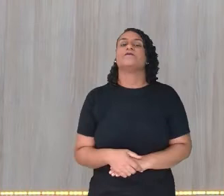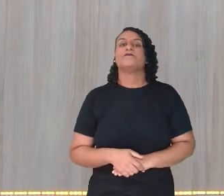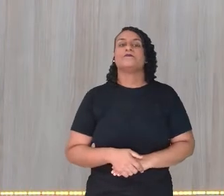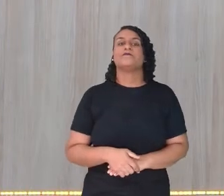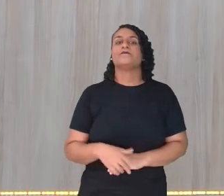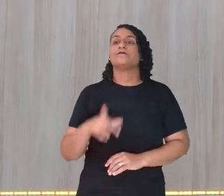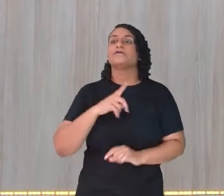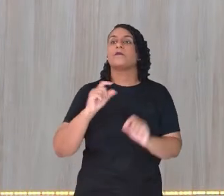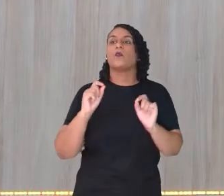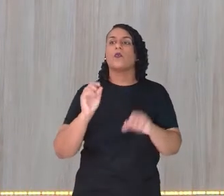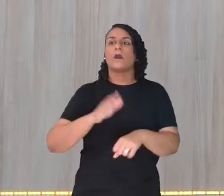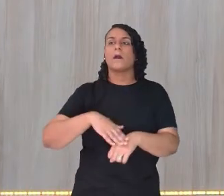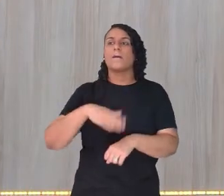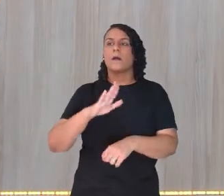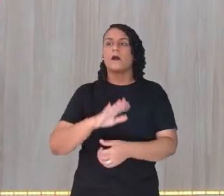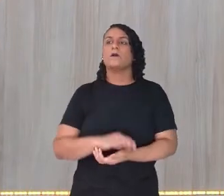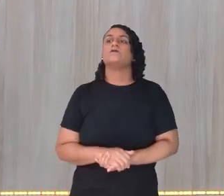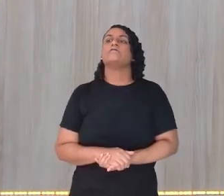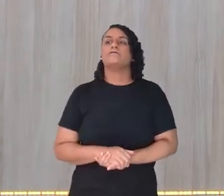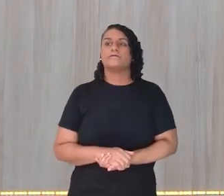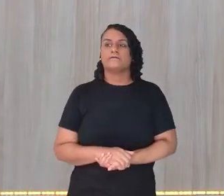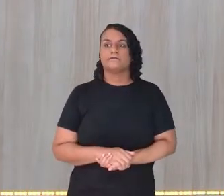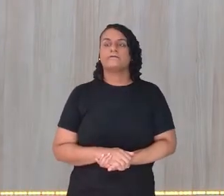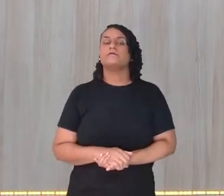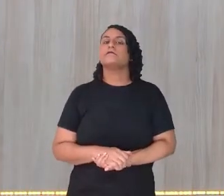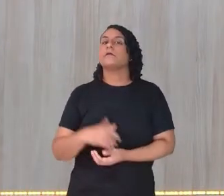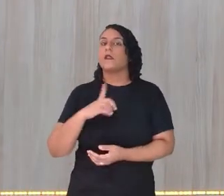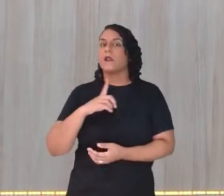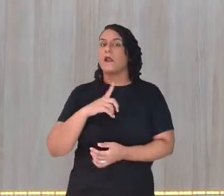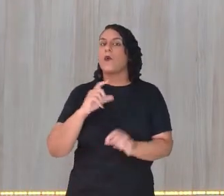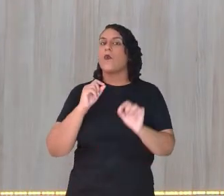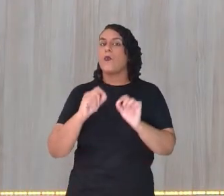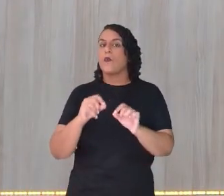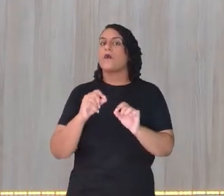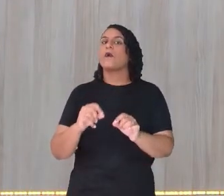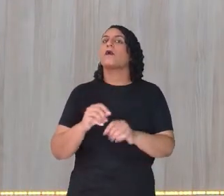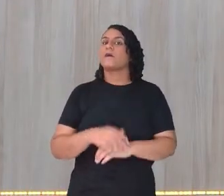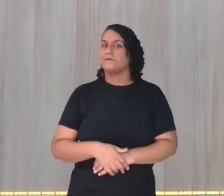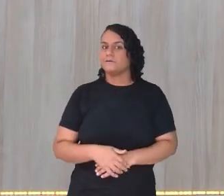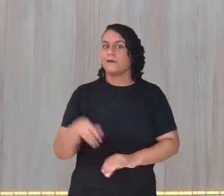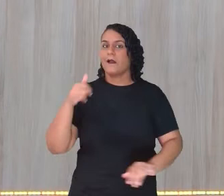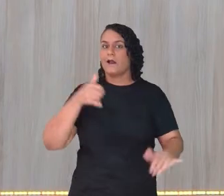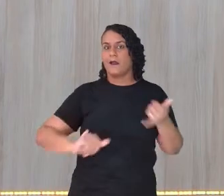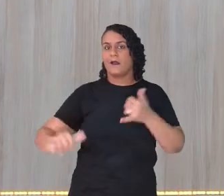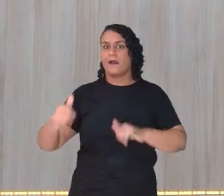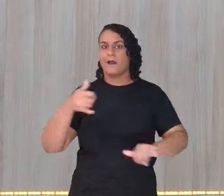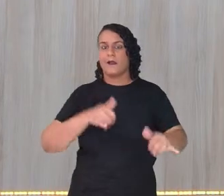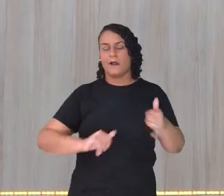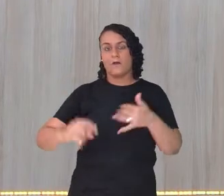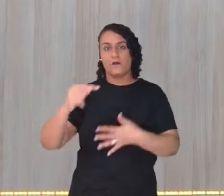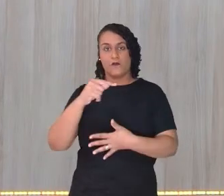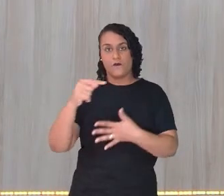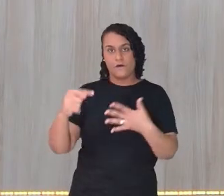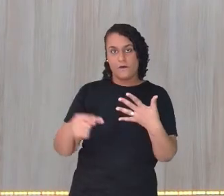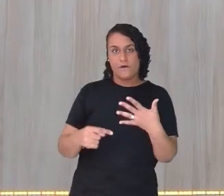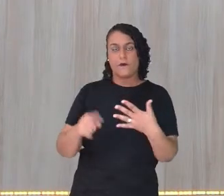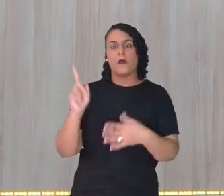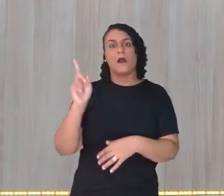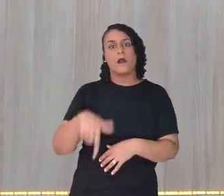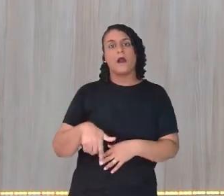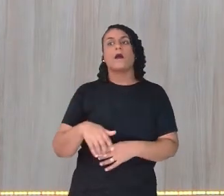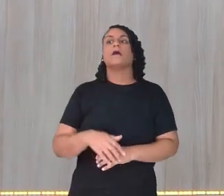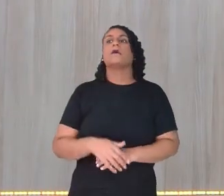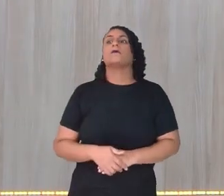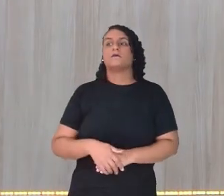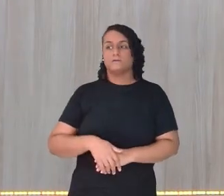nós temos mais? Nós vimos que a água ela tem uma fórmula química, ela tem uma composição química, que a água é formada